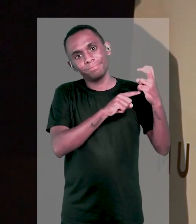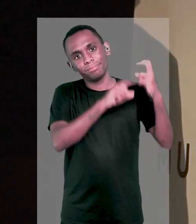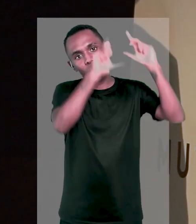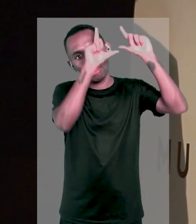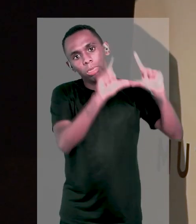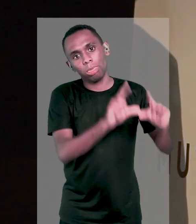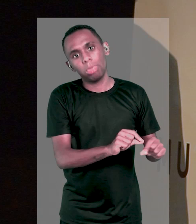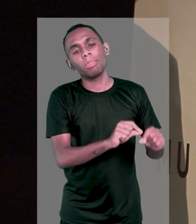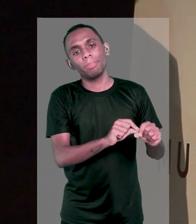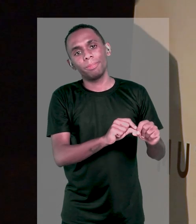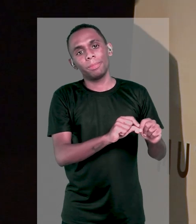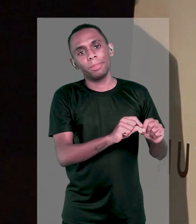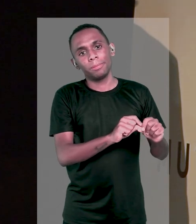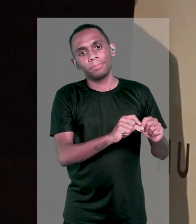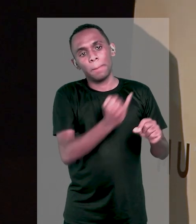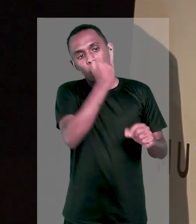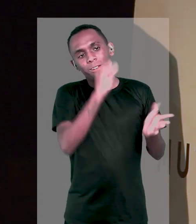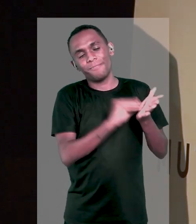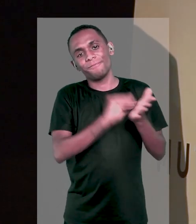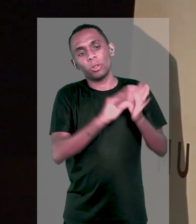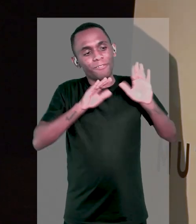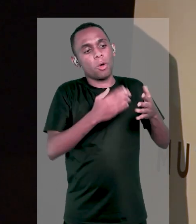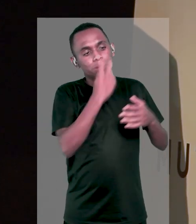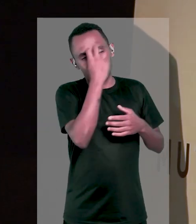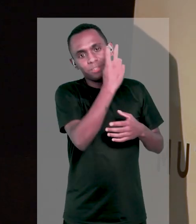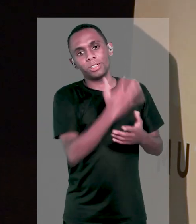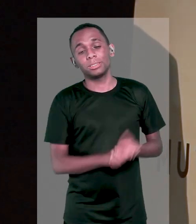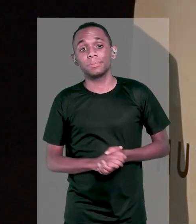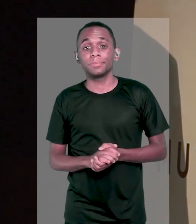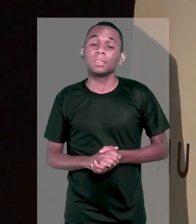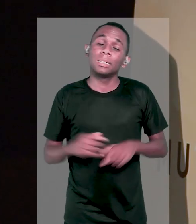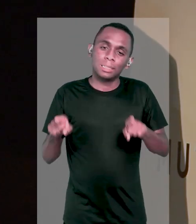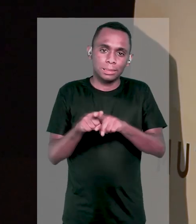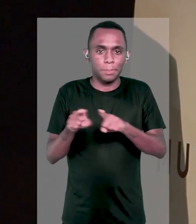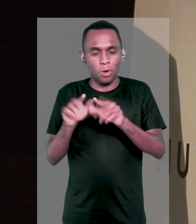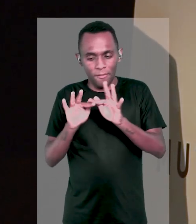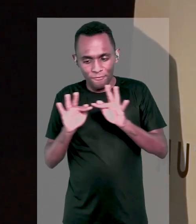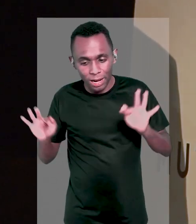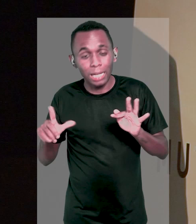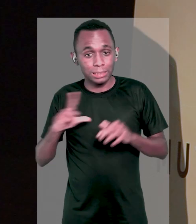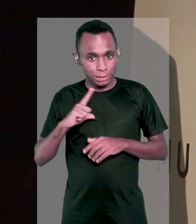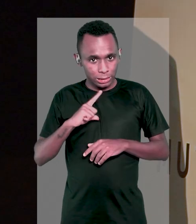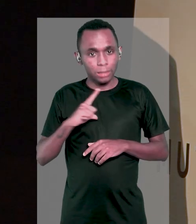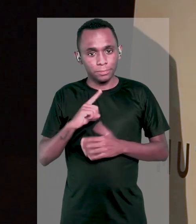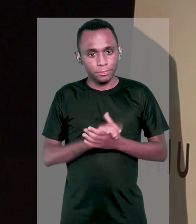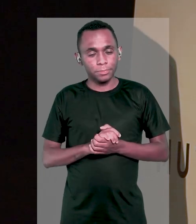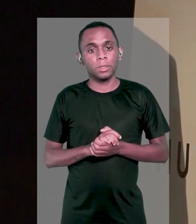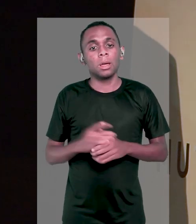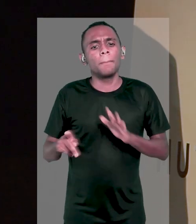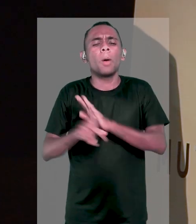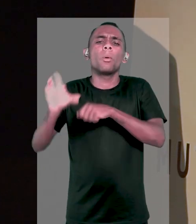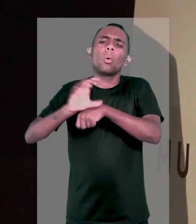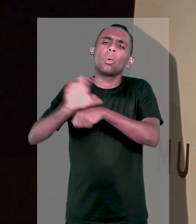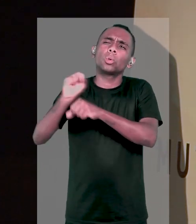e precisão juntamente com o estado de desordem constante nas percepções e mentes